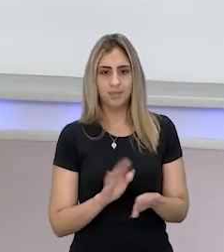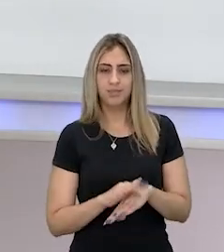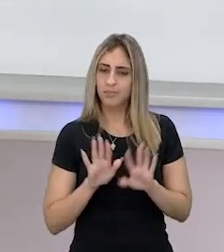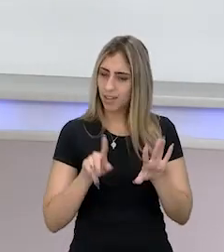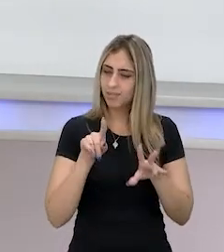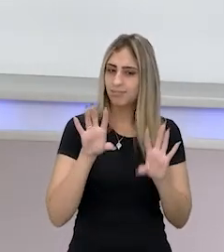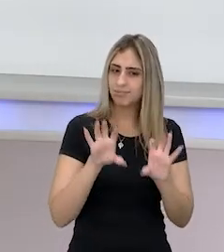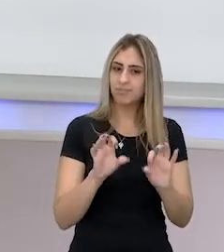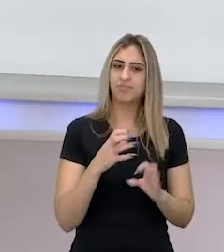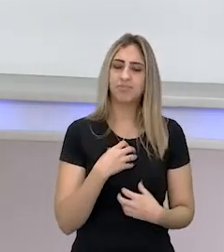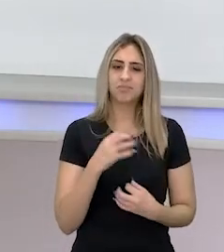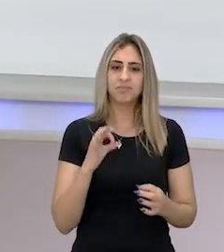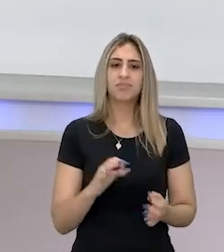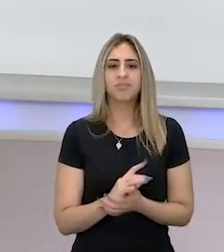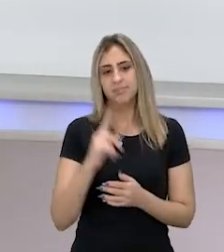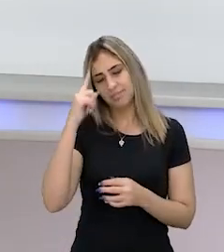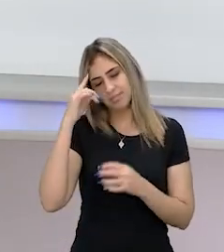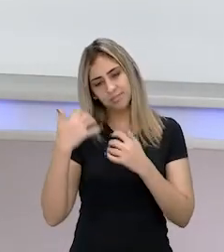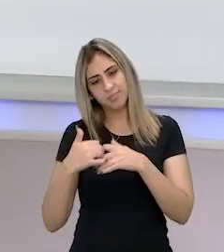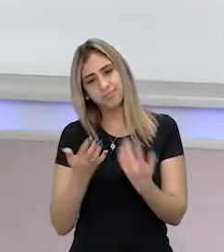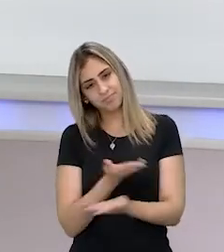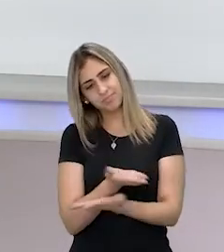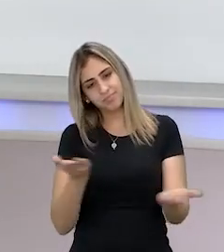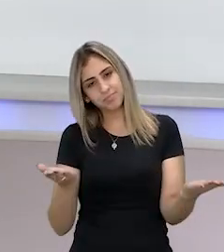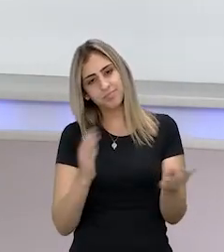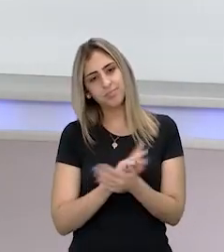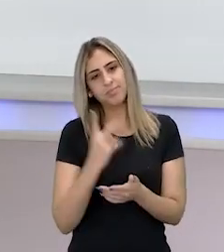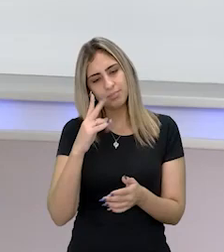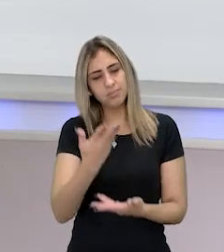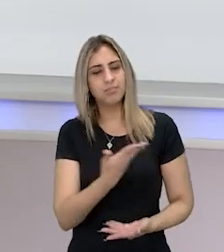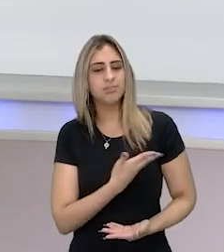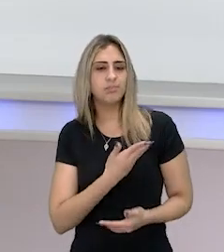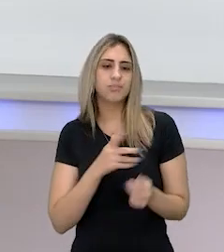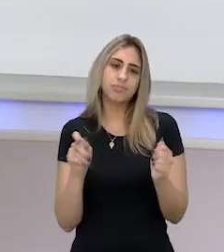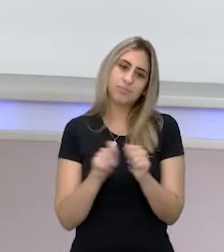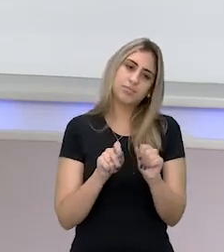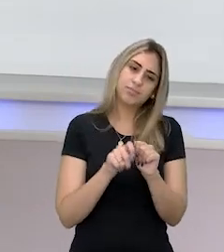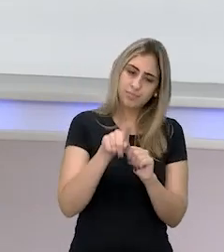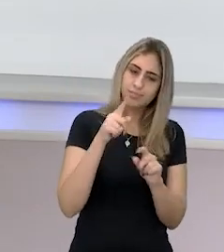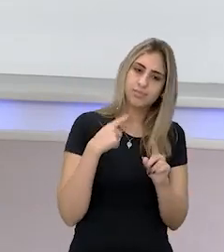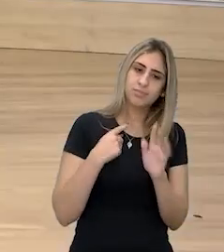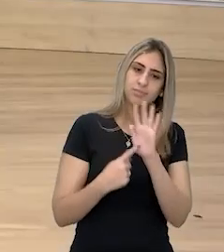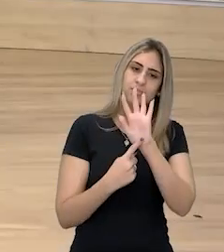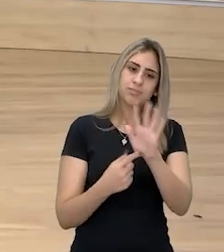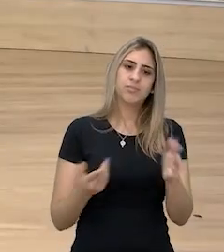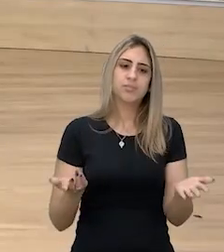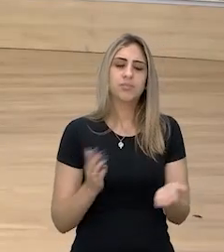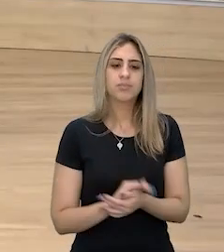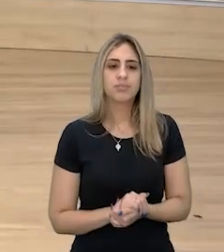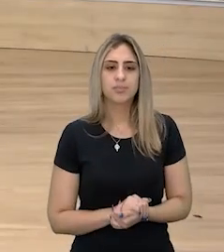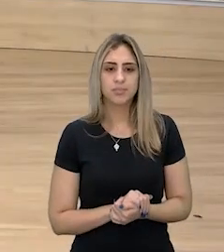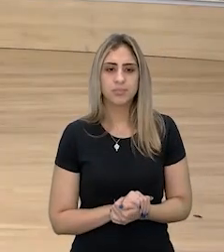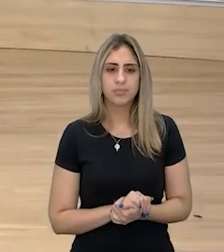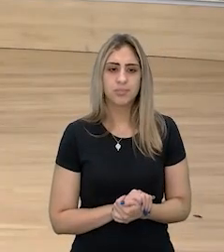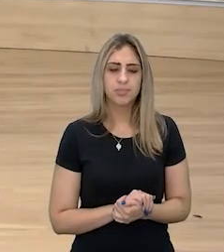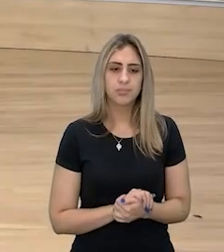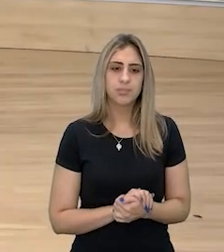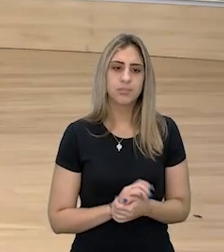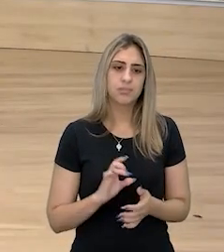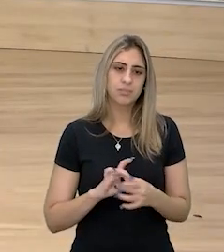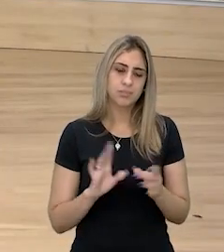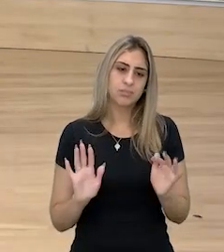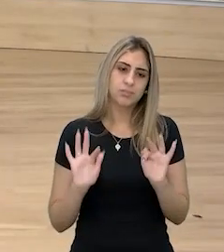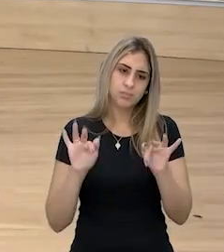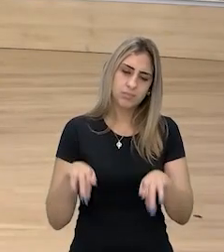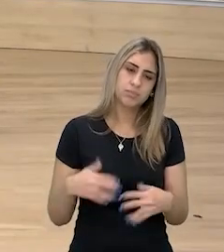é isso, né? Então, pensem que é você, os seus colegas fazendo essa reprodução. Ah, e aí a gente vem chegando ao